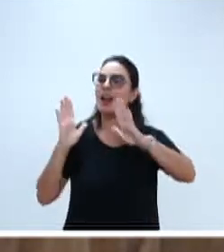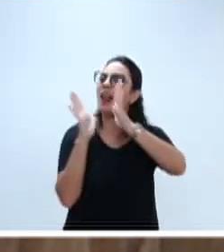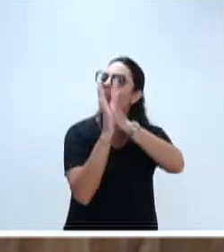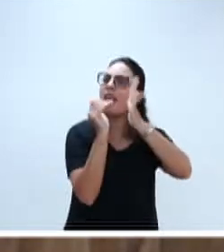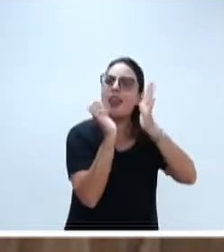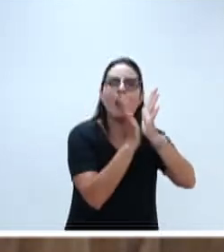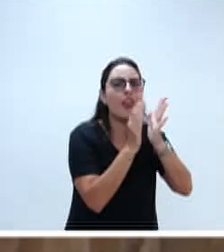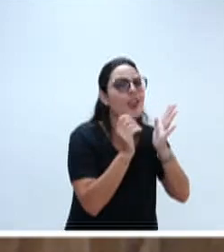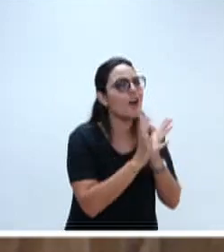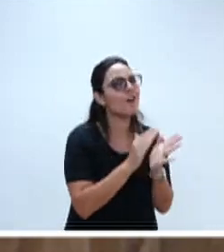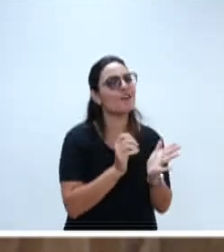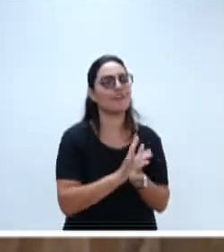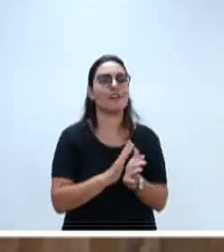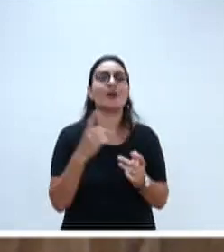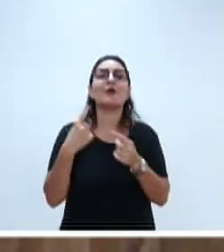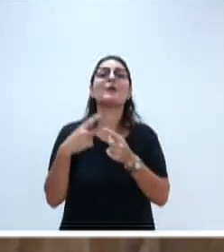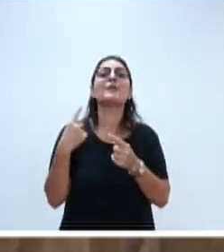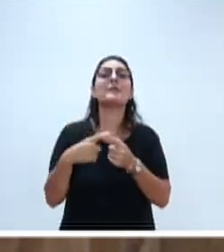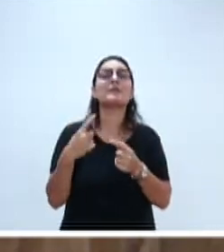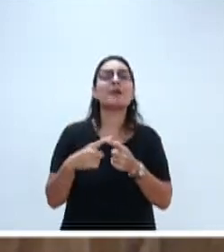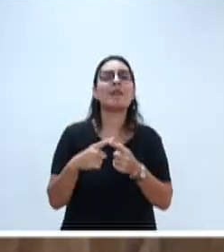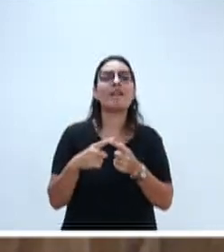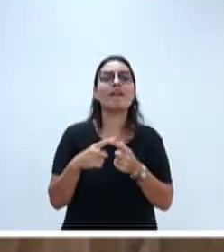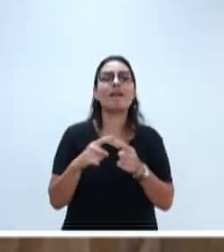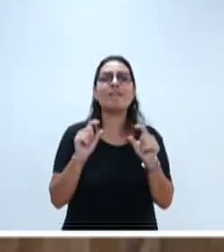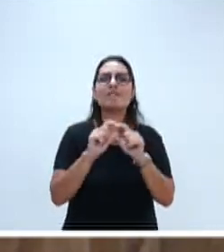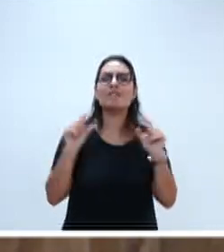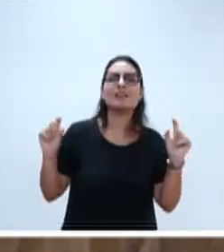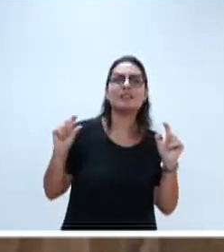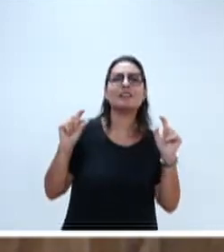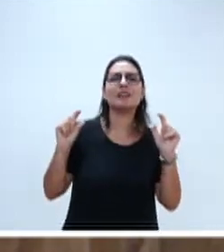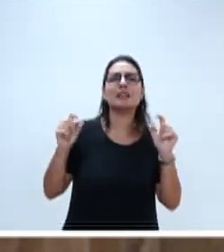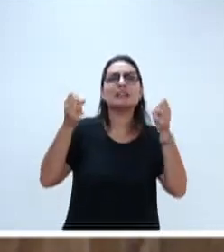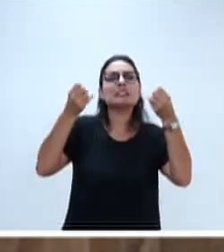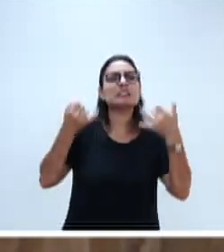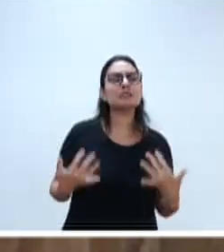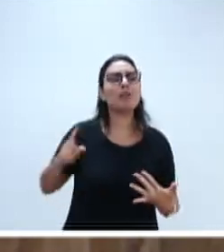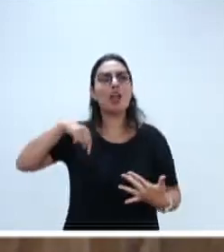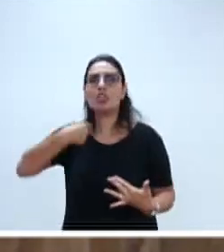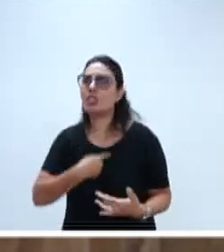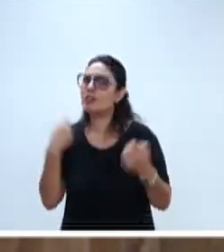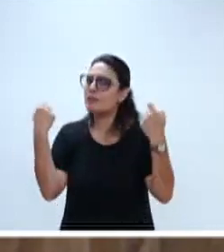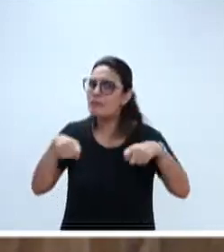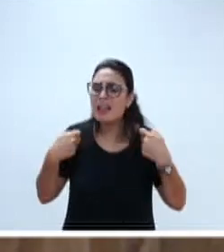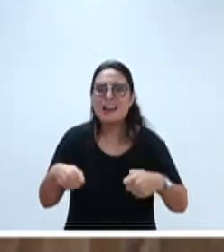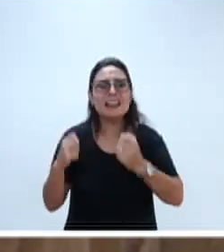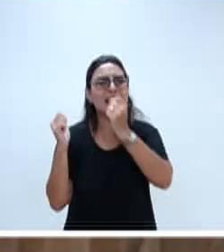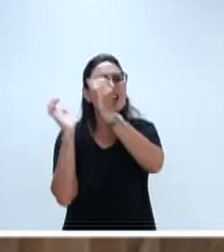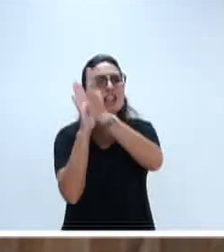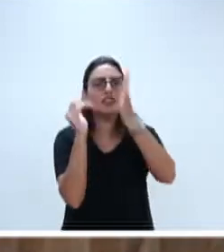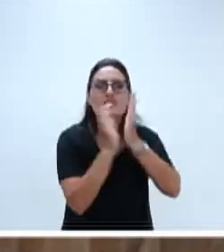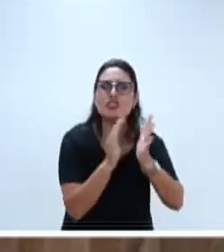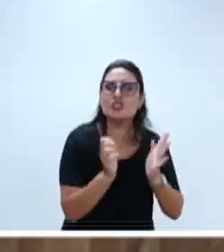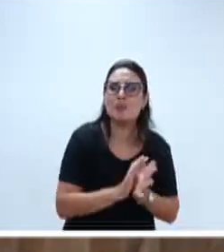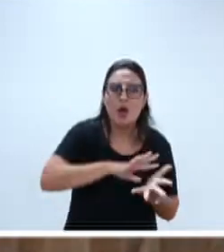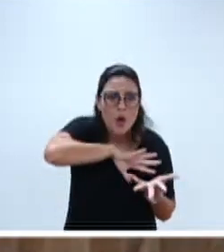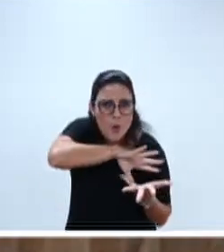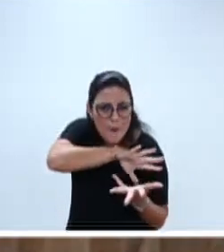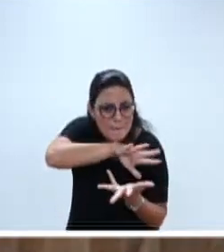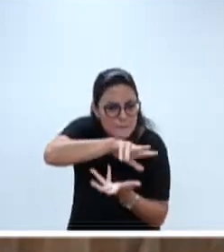diz: celebrai com júbilo ao Senhor todos os moradores. Na visão de Deus, todos deveriam